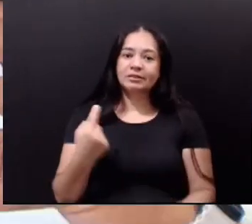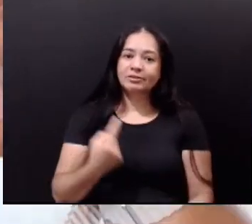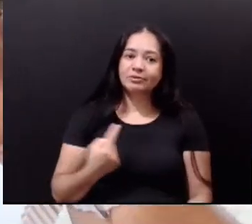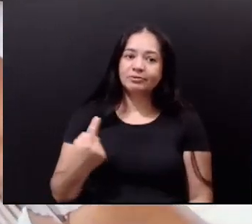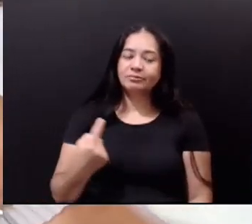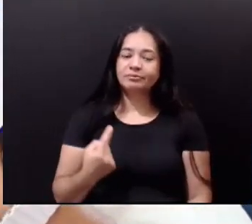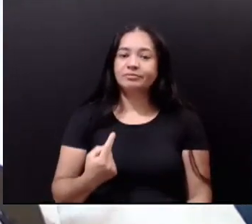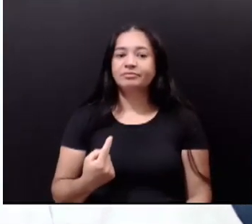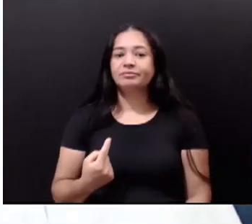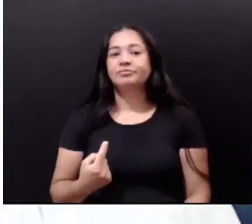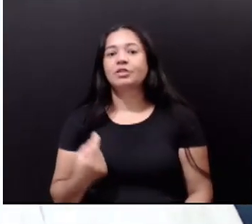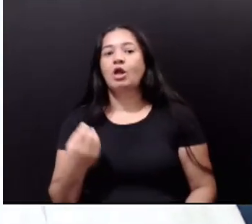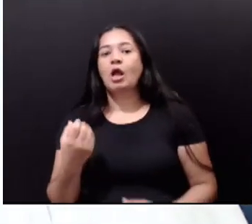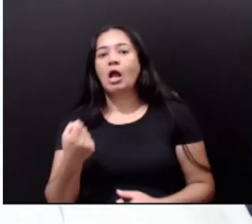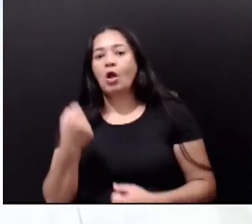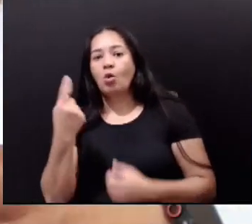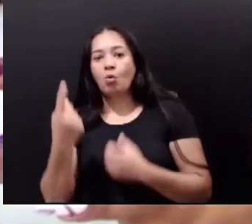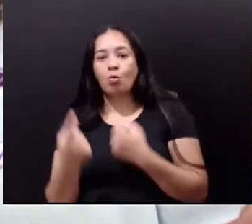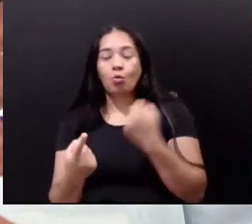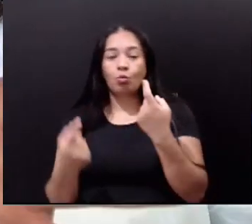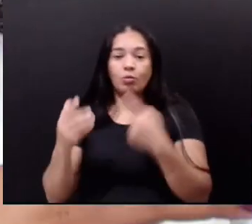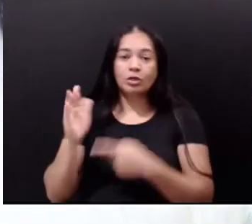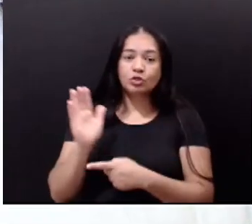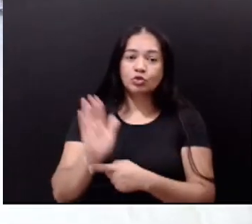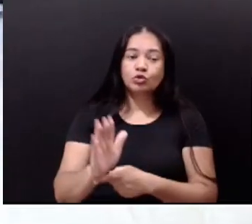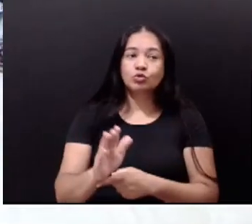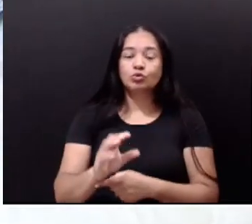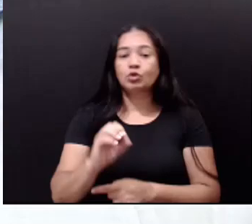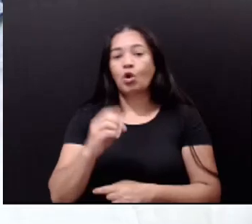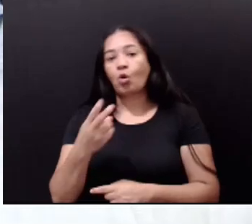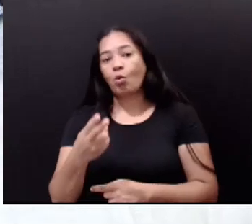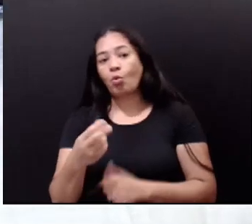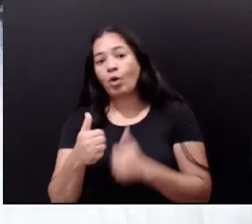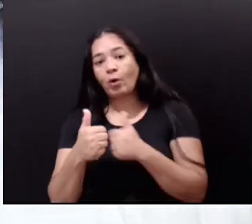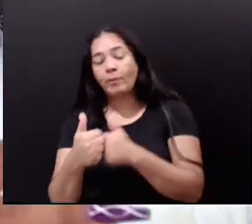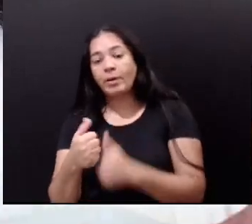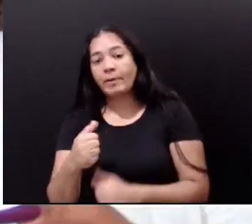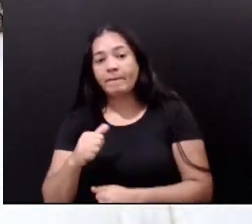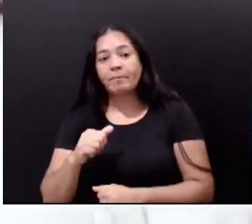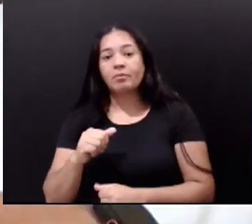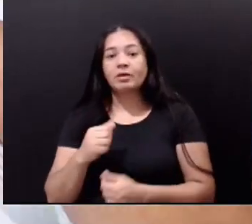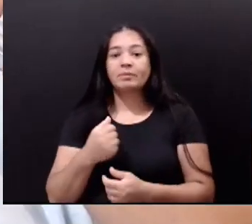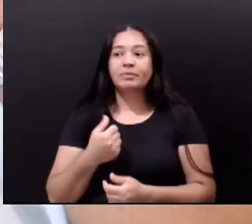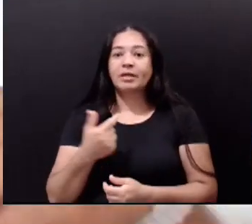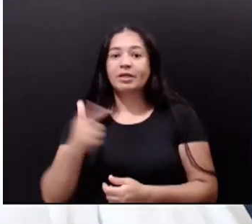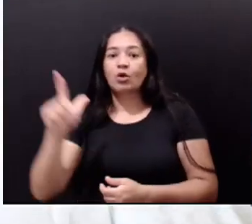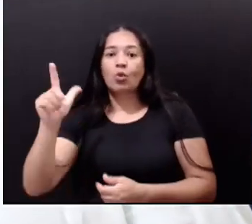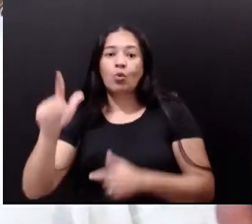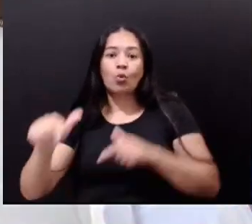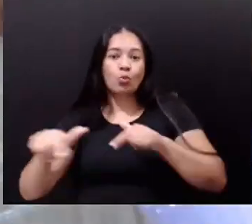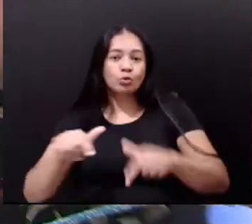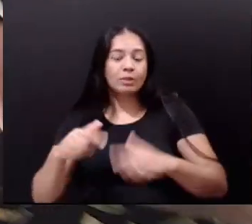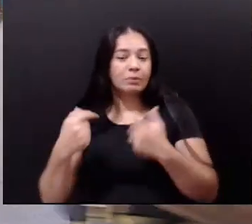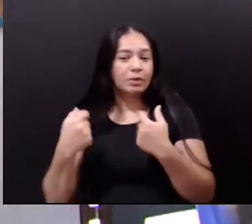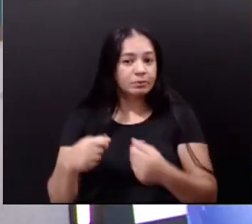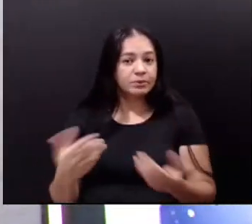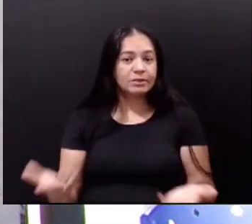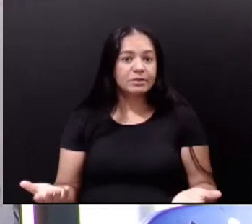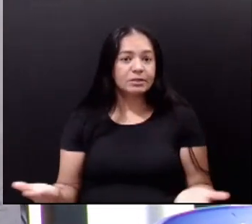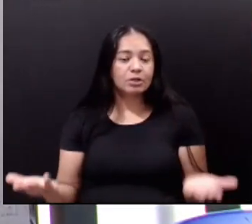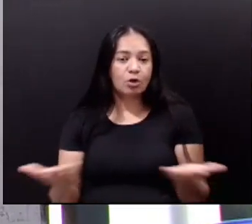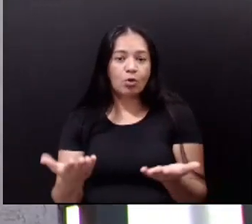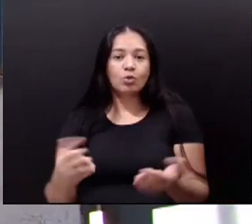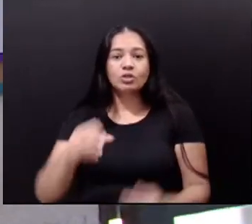benefício, algum acompanhamento mais perto, ou encaminhamento para outros serviços, né? Que hoje a SETA também tem outros